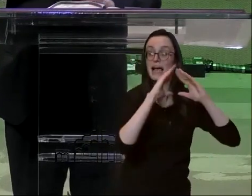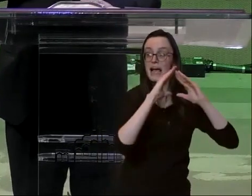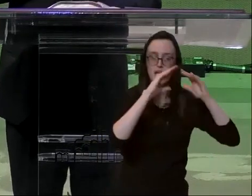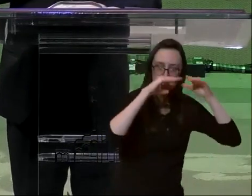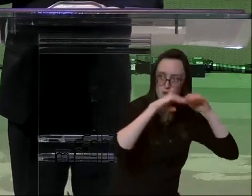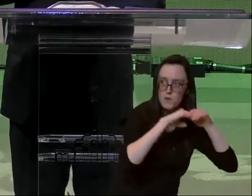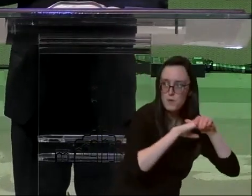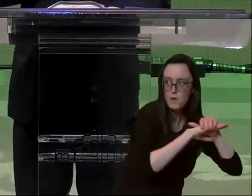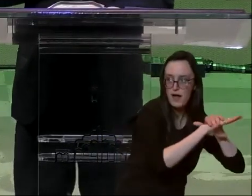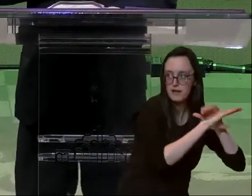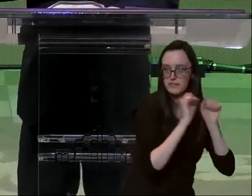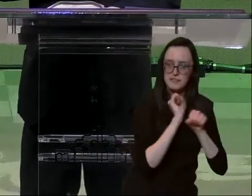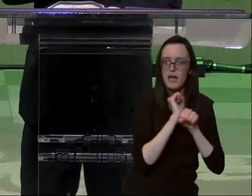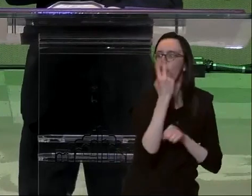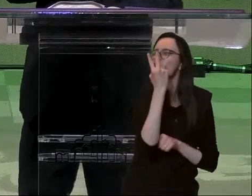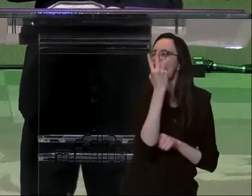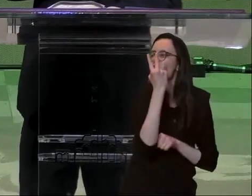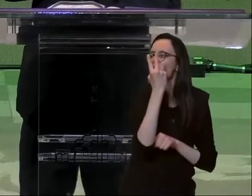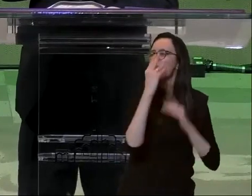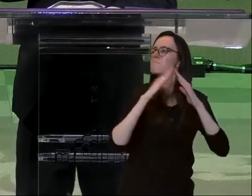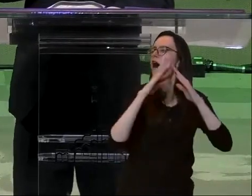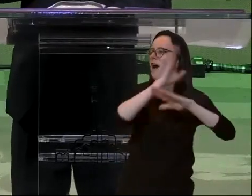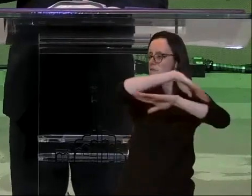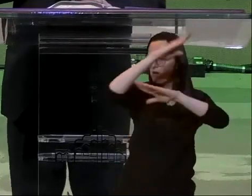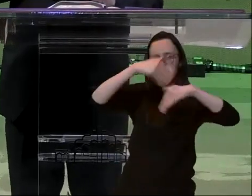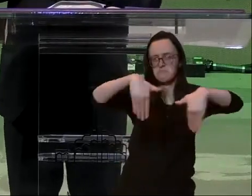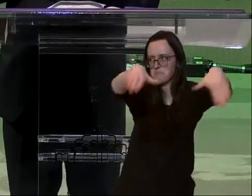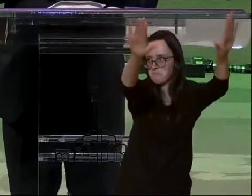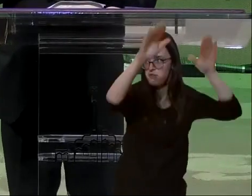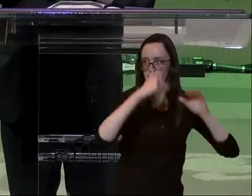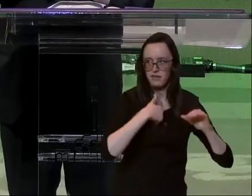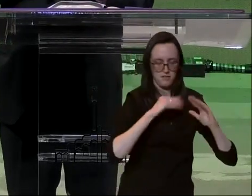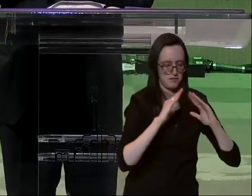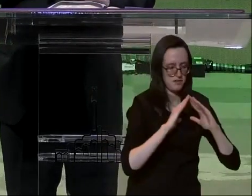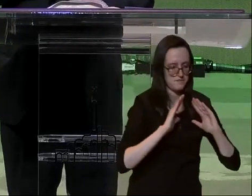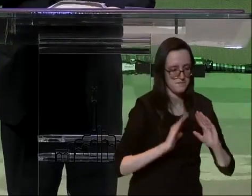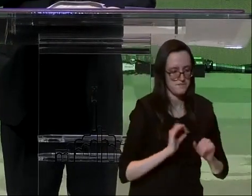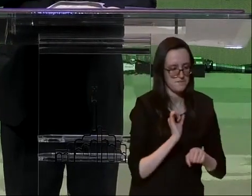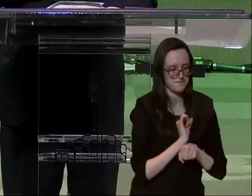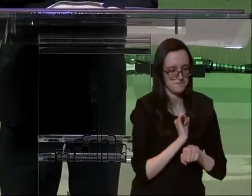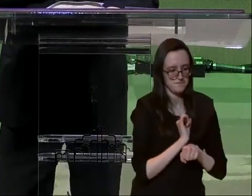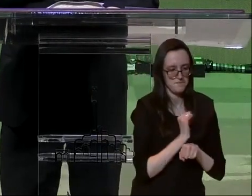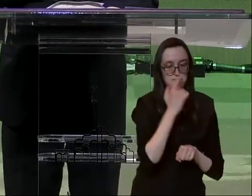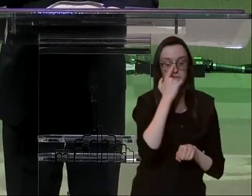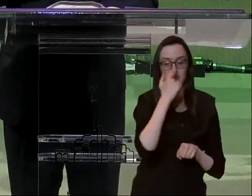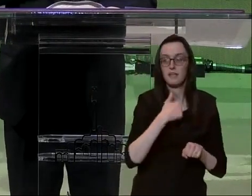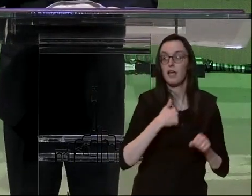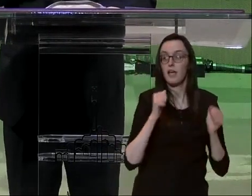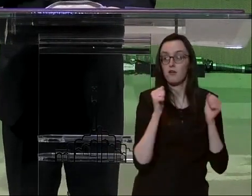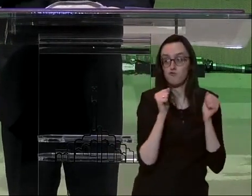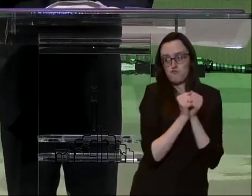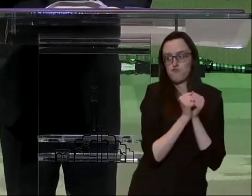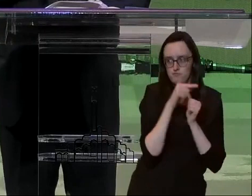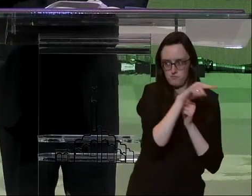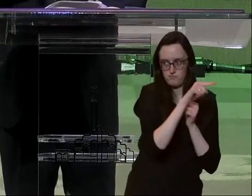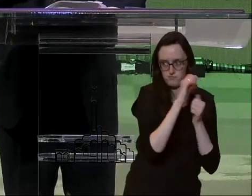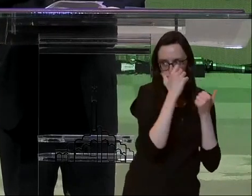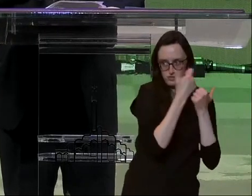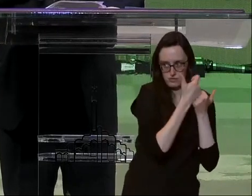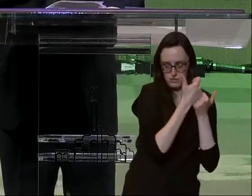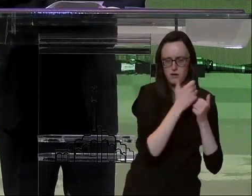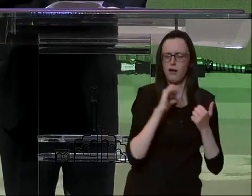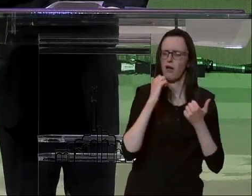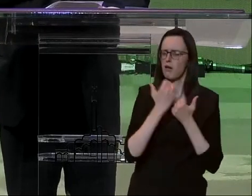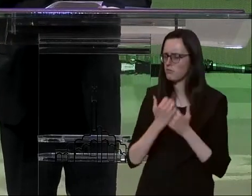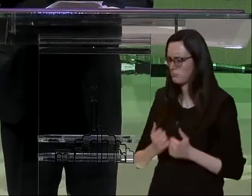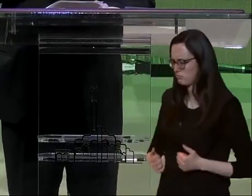e despediu aqueles homens que se foram. Ele, porém, entrou e se pôs diante do seu senhor.